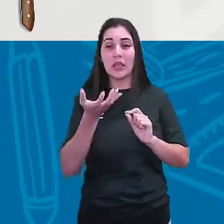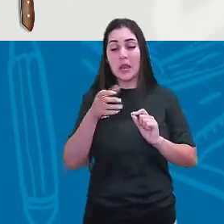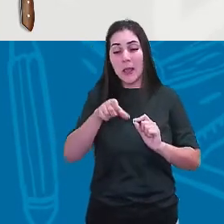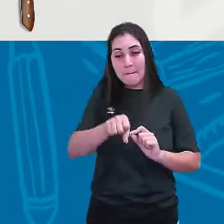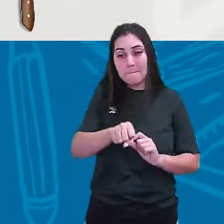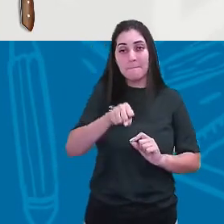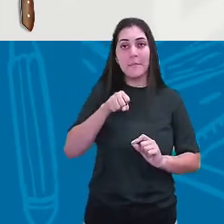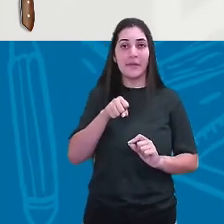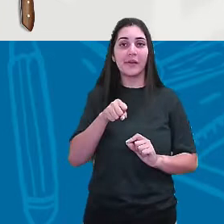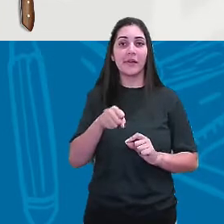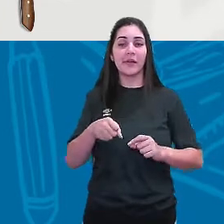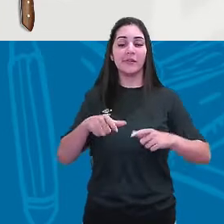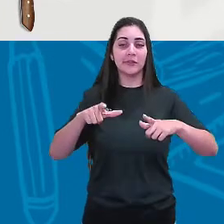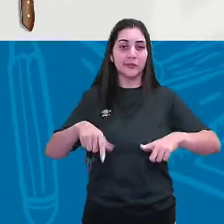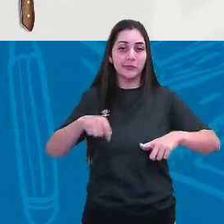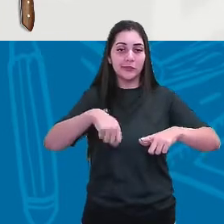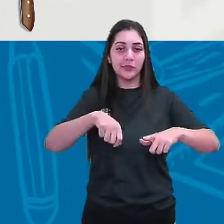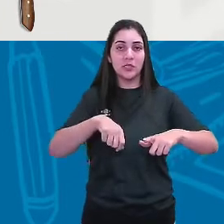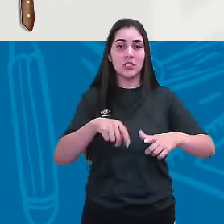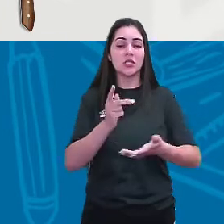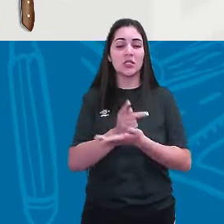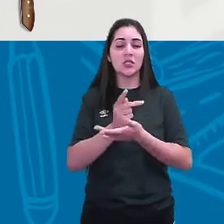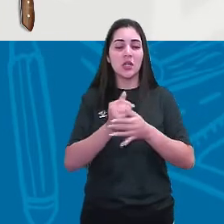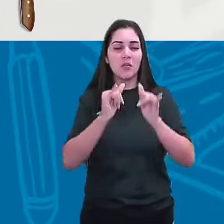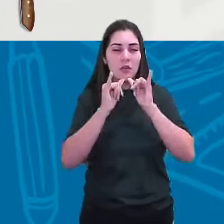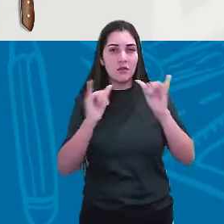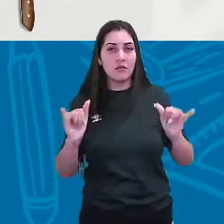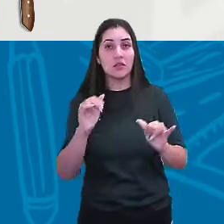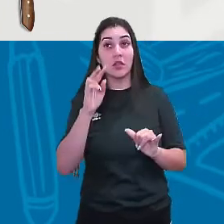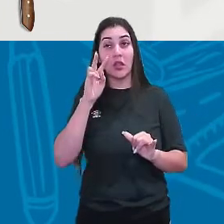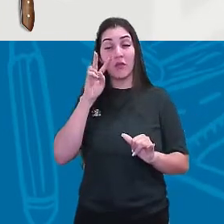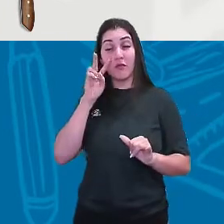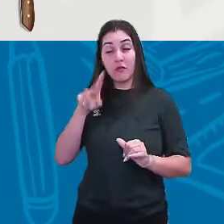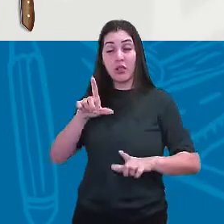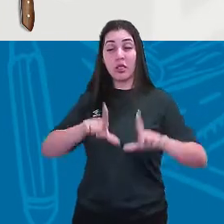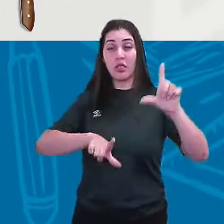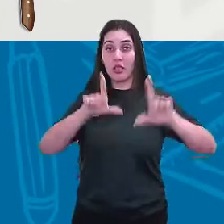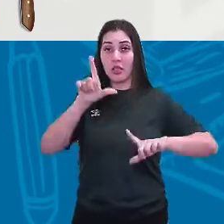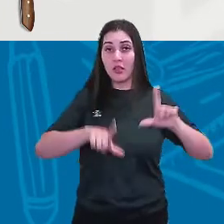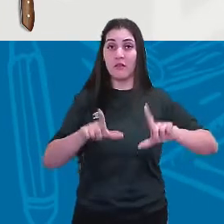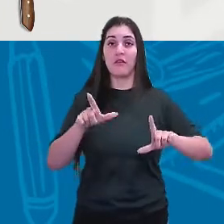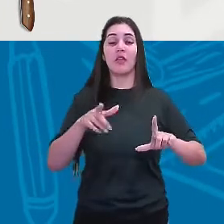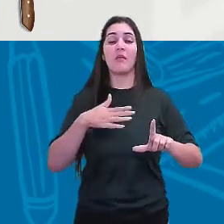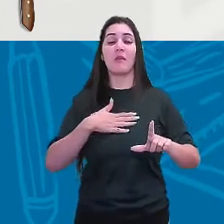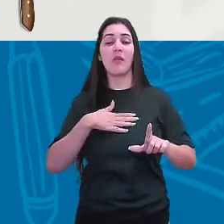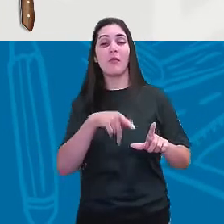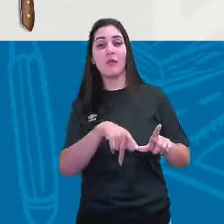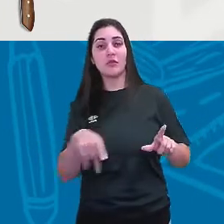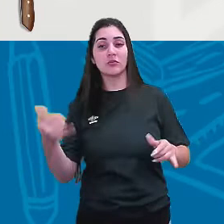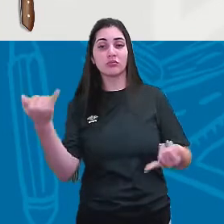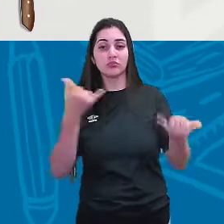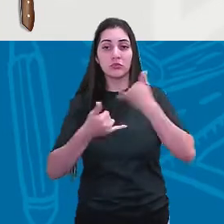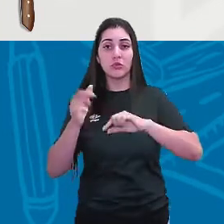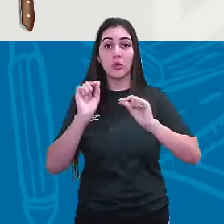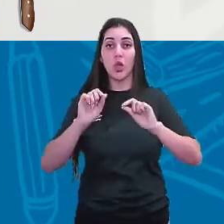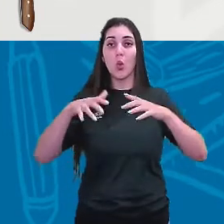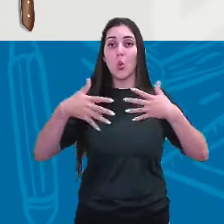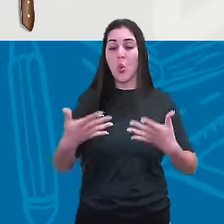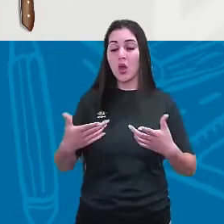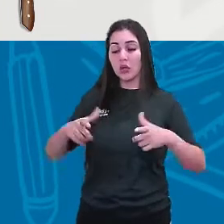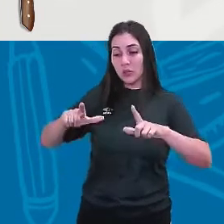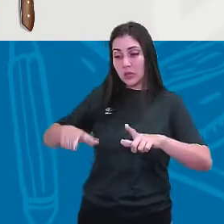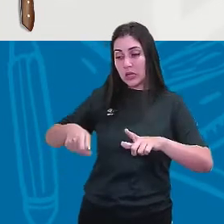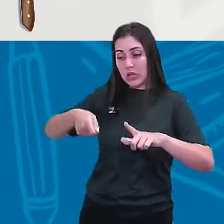panelinha. Então, sempre oriente para sua mãe, para o seu pai: olha, mãe, eu vi na TV, o meu professor lá me orientou que quando as panelas estiverem